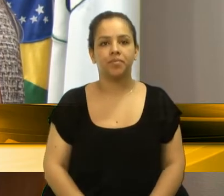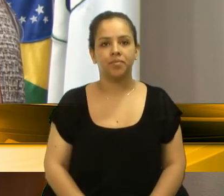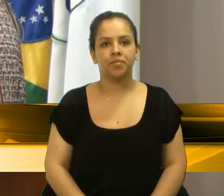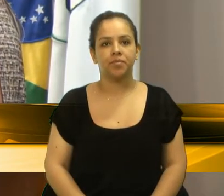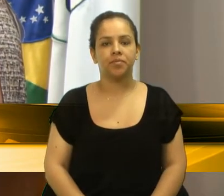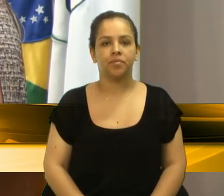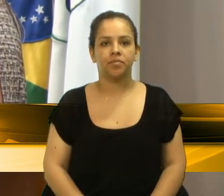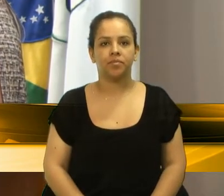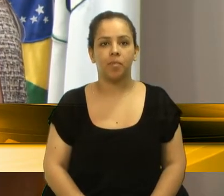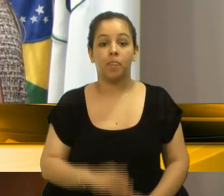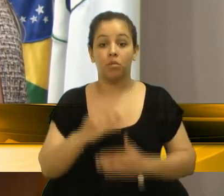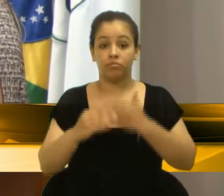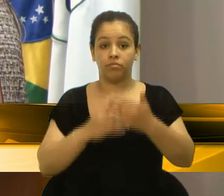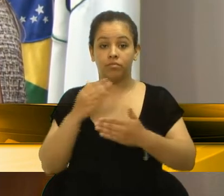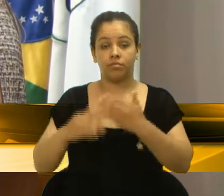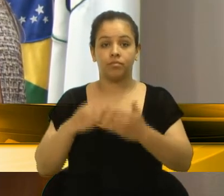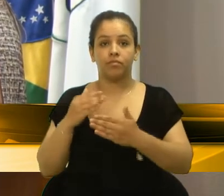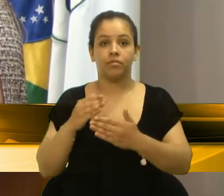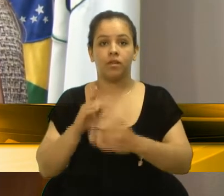Quando enviou, às